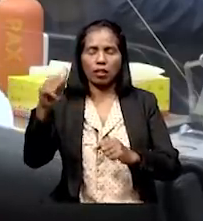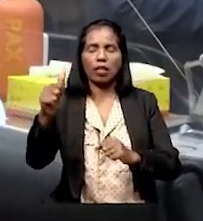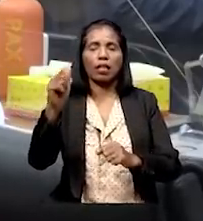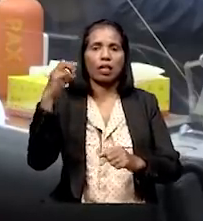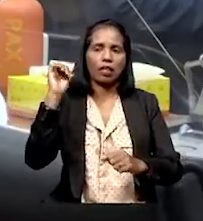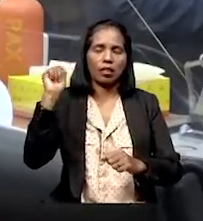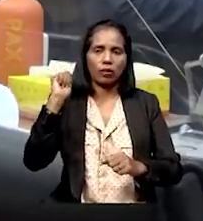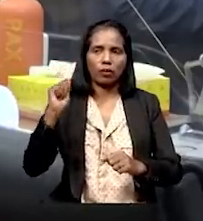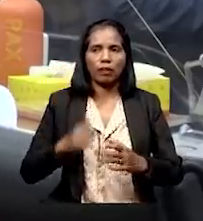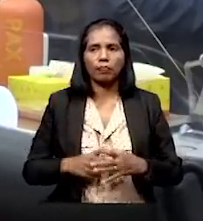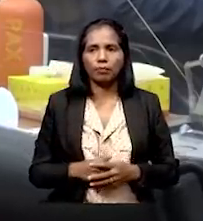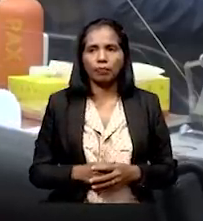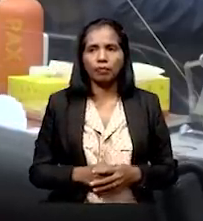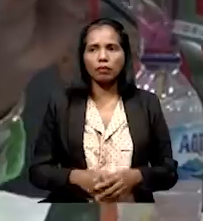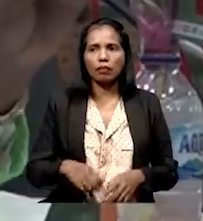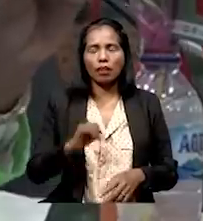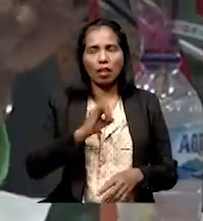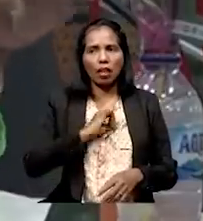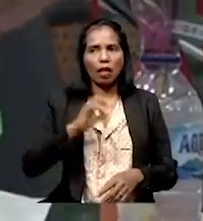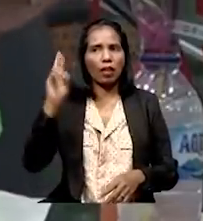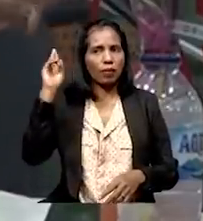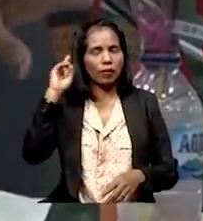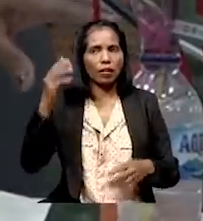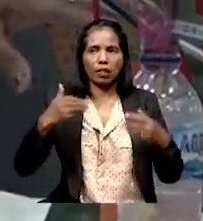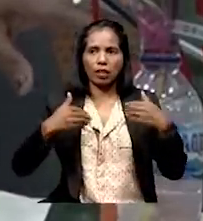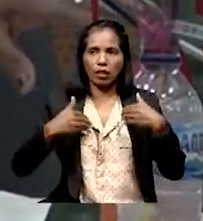candidatura. A ameaça é tuan.